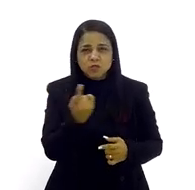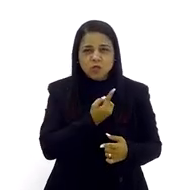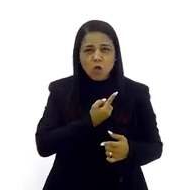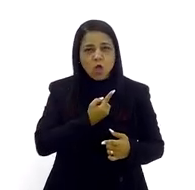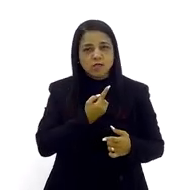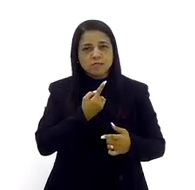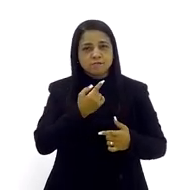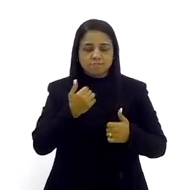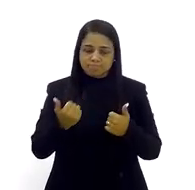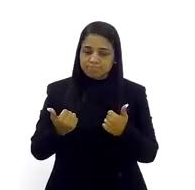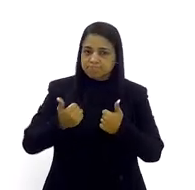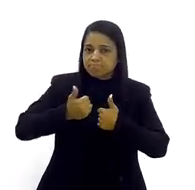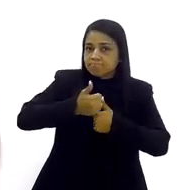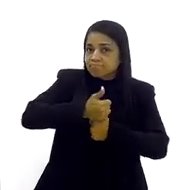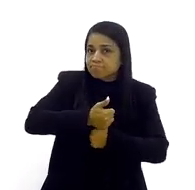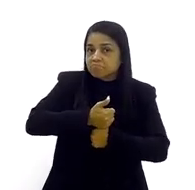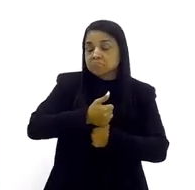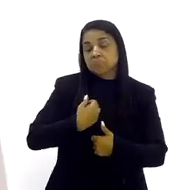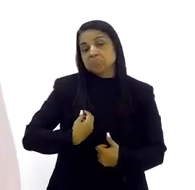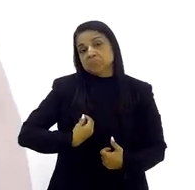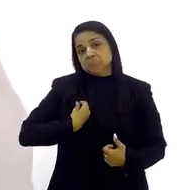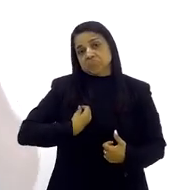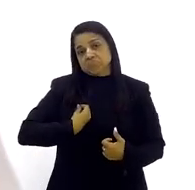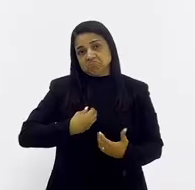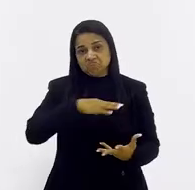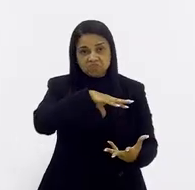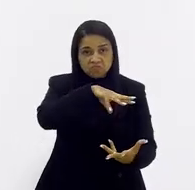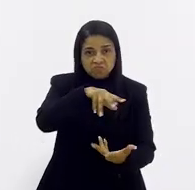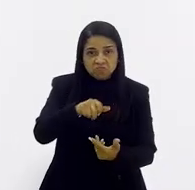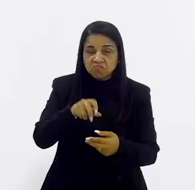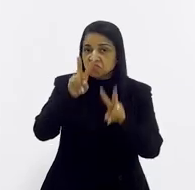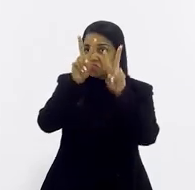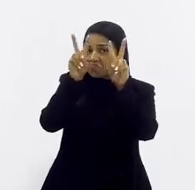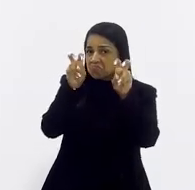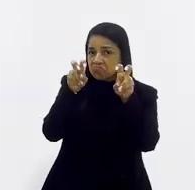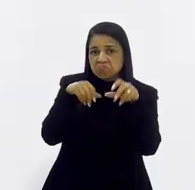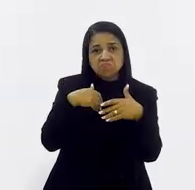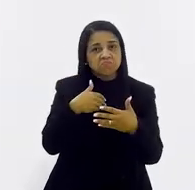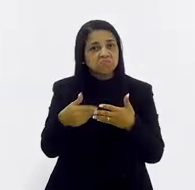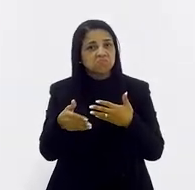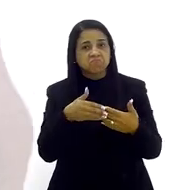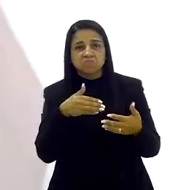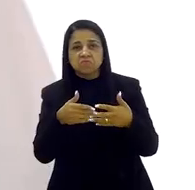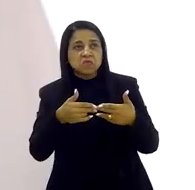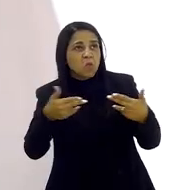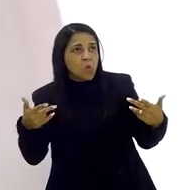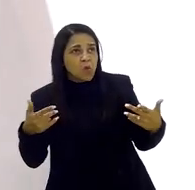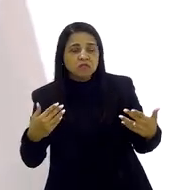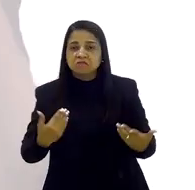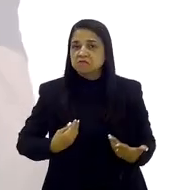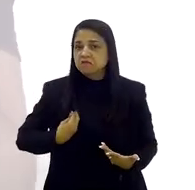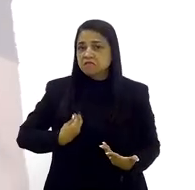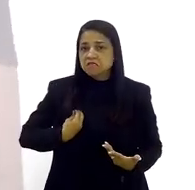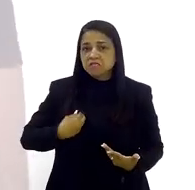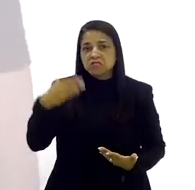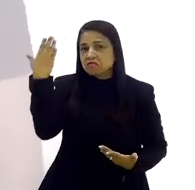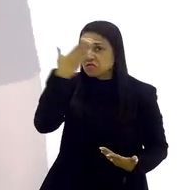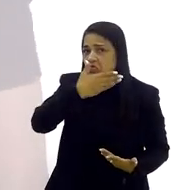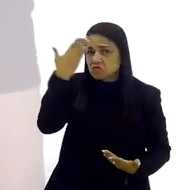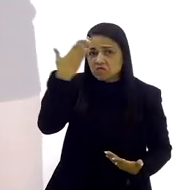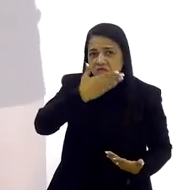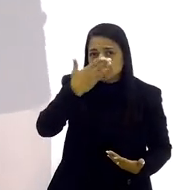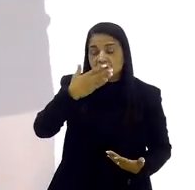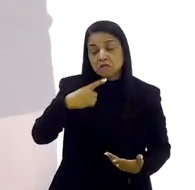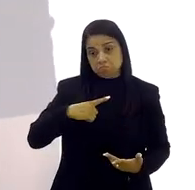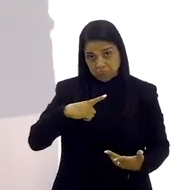tomando o lugar de quem quer que seja que exista nesse mundo tão grande que a gente acha que não existe coisas que a gente não